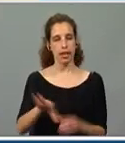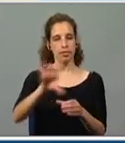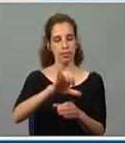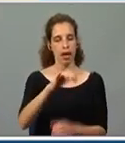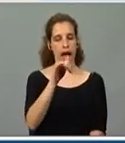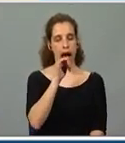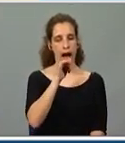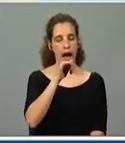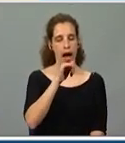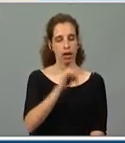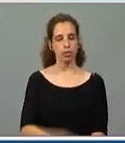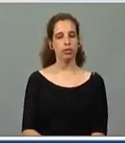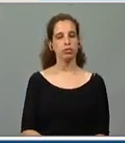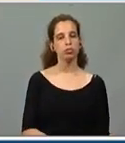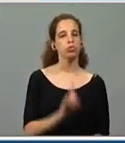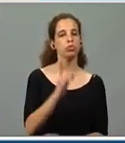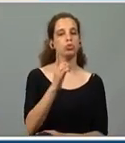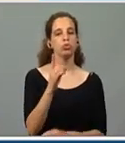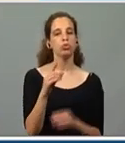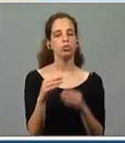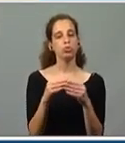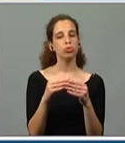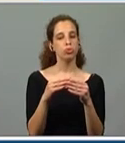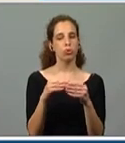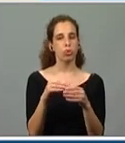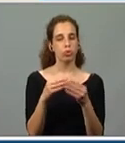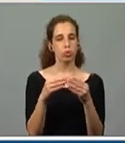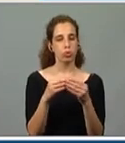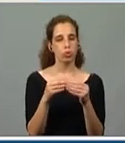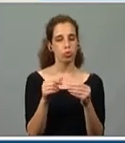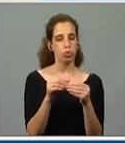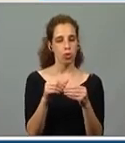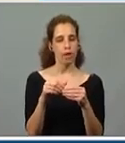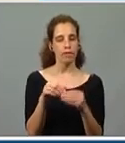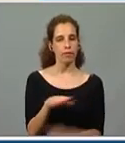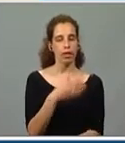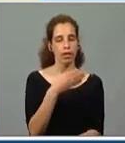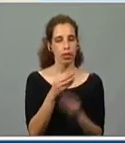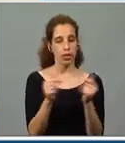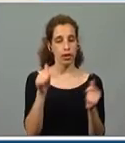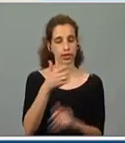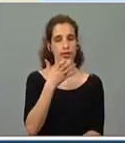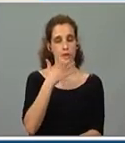água a esta mistura, um dos componentes vai dissolver-se na água e esse componente